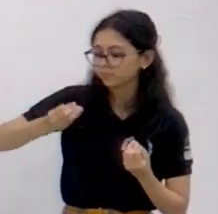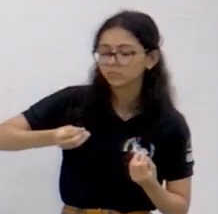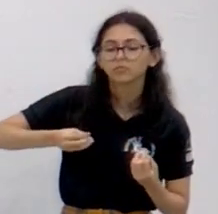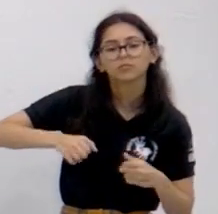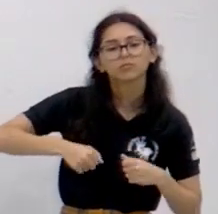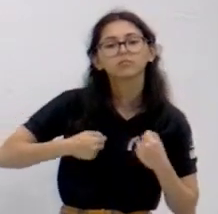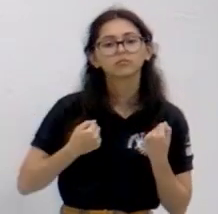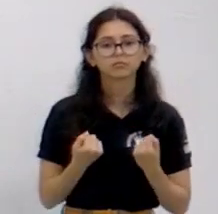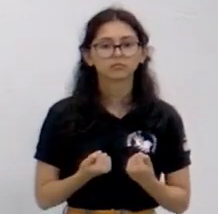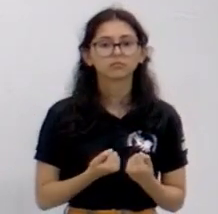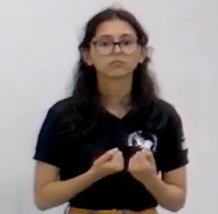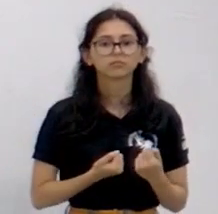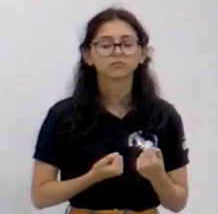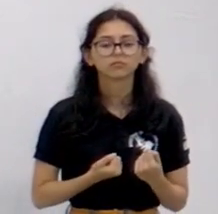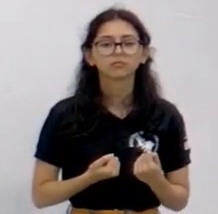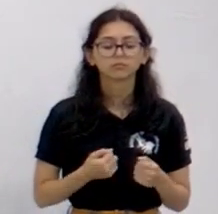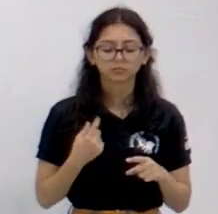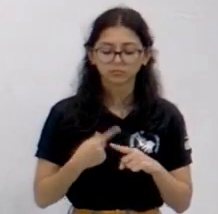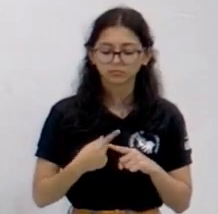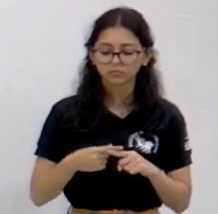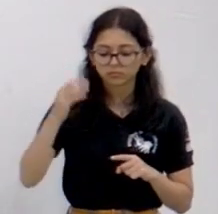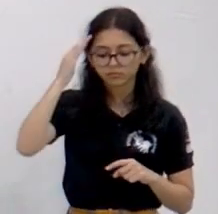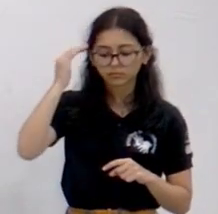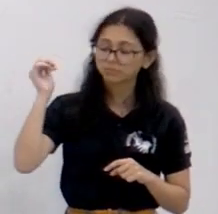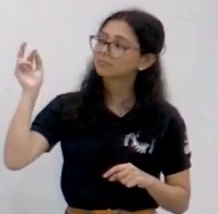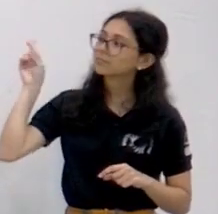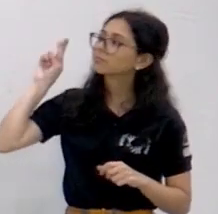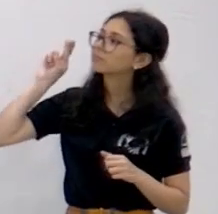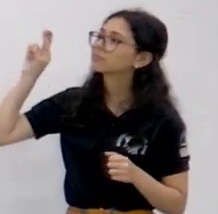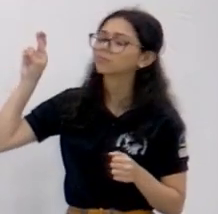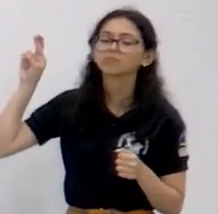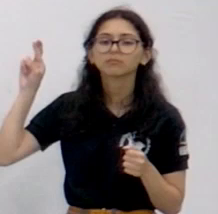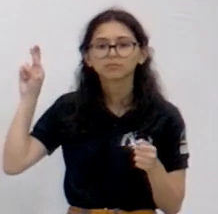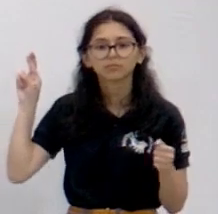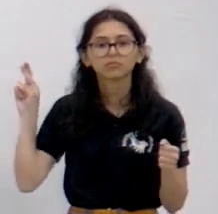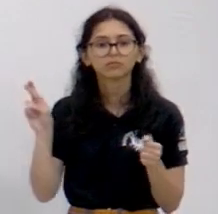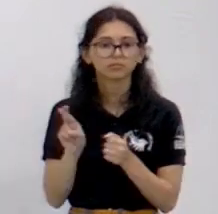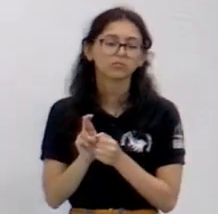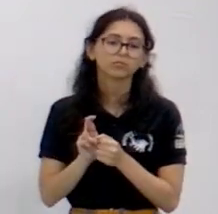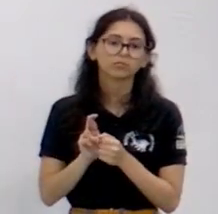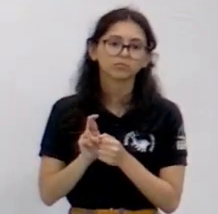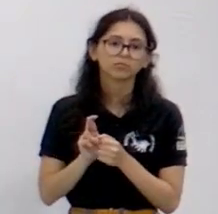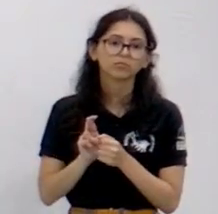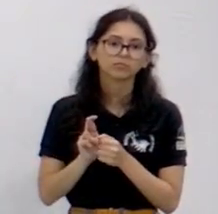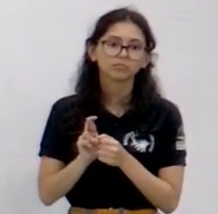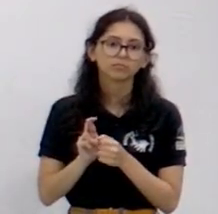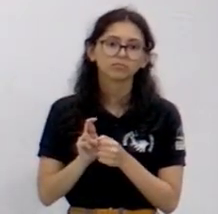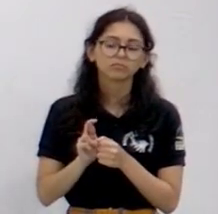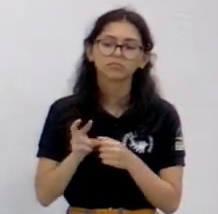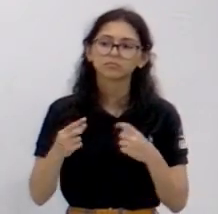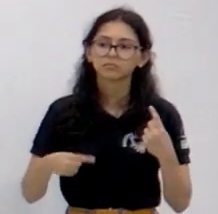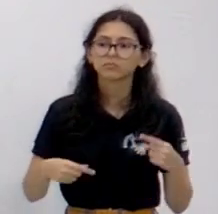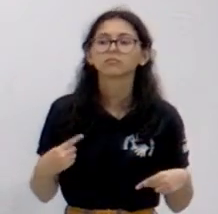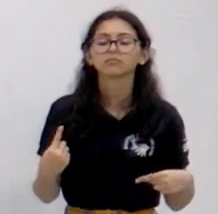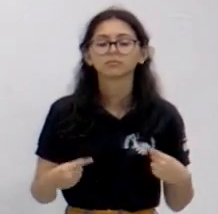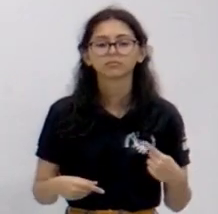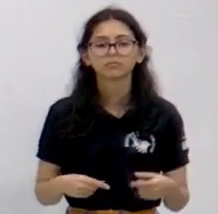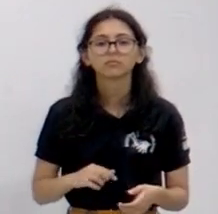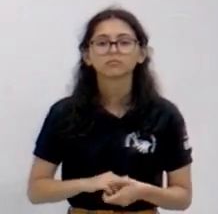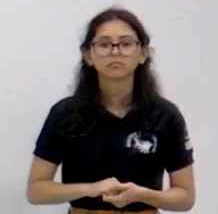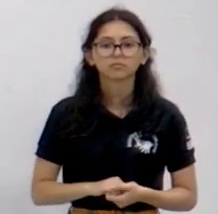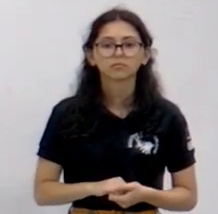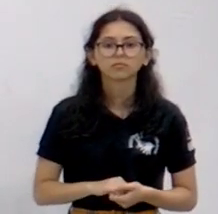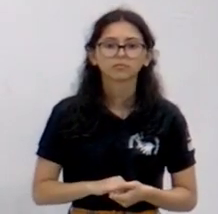os midianitas, é o Senhor que vai contra os midianitas. Enquanto eu tentar lutar contra o inimigo, eu serei sempre